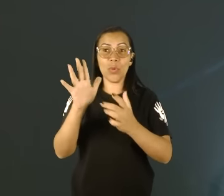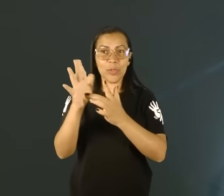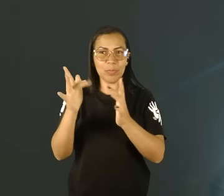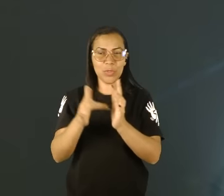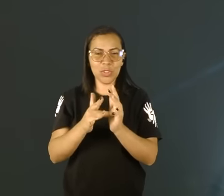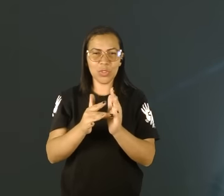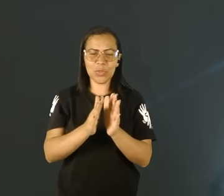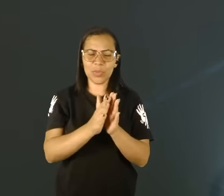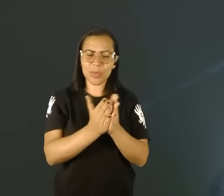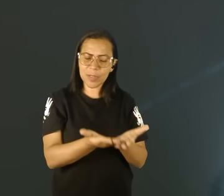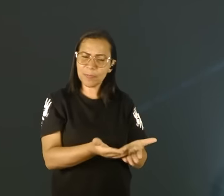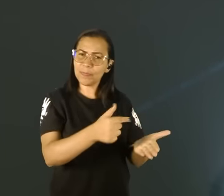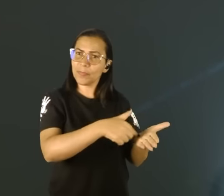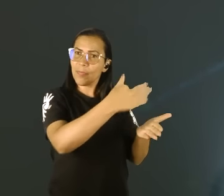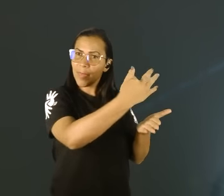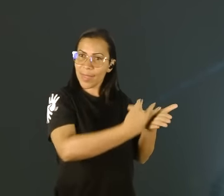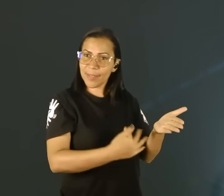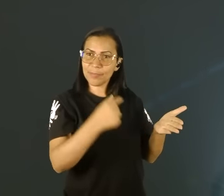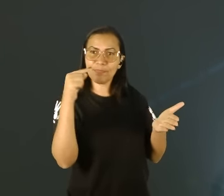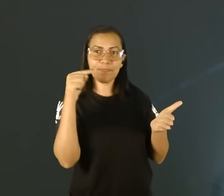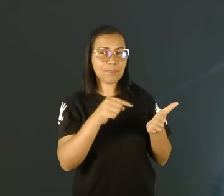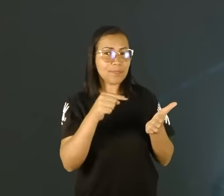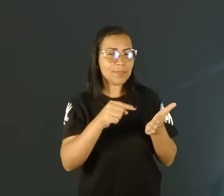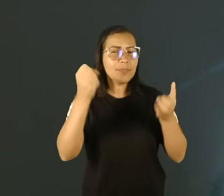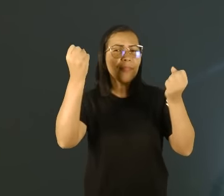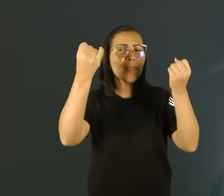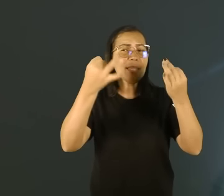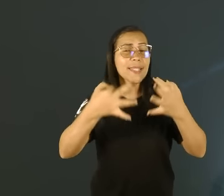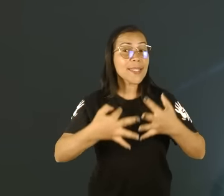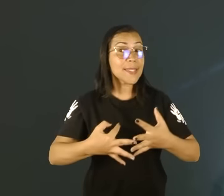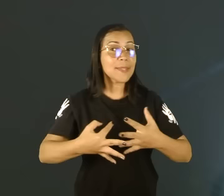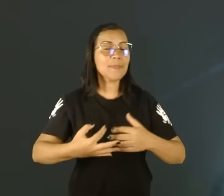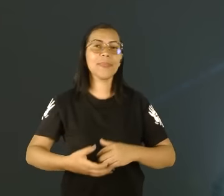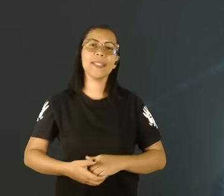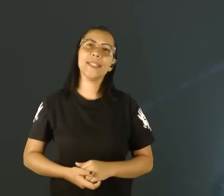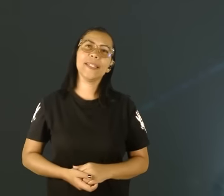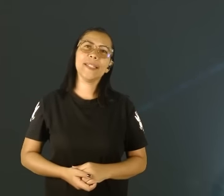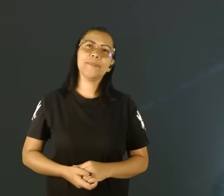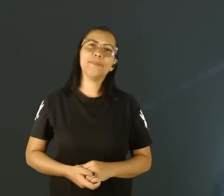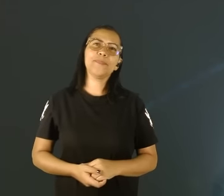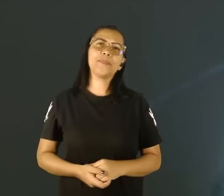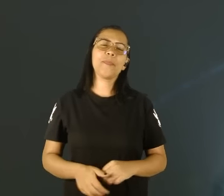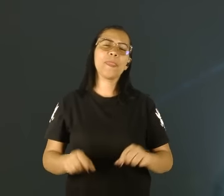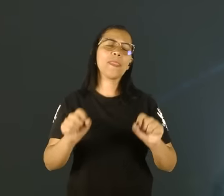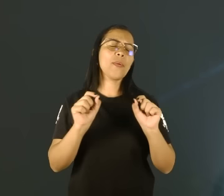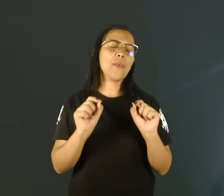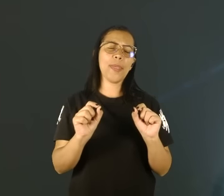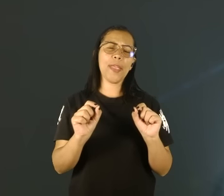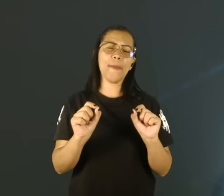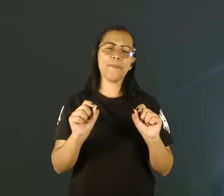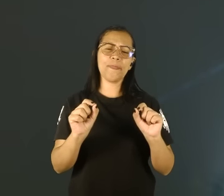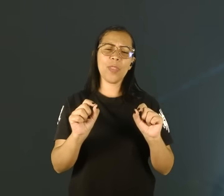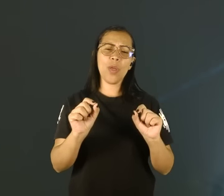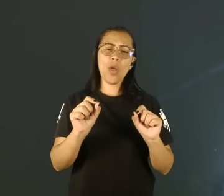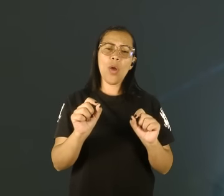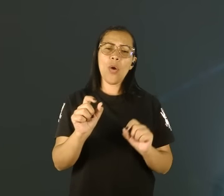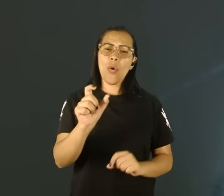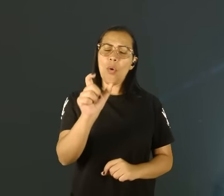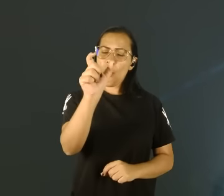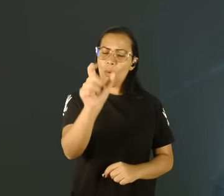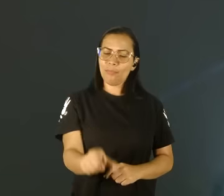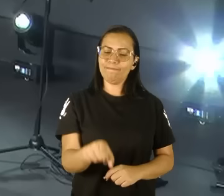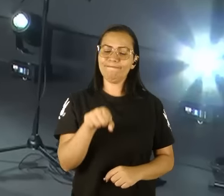Esse texto precede um momento muito complicado na vida de um personagem famoso da Bíblia,